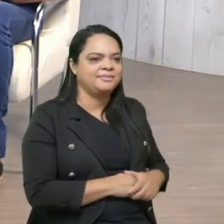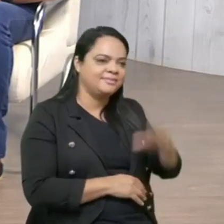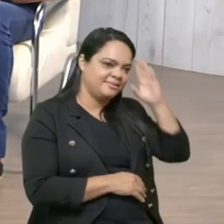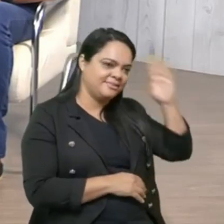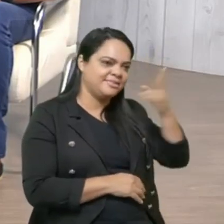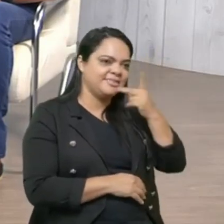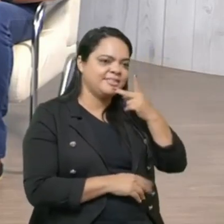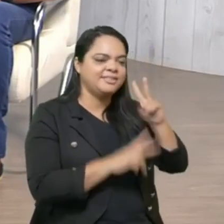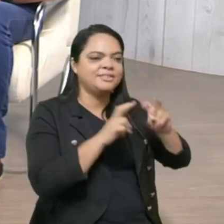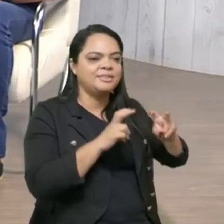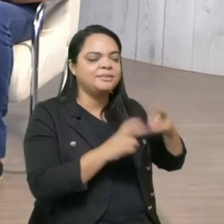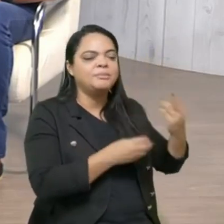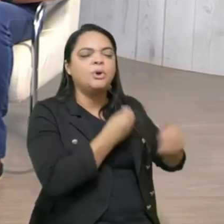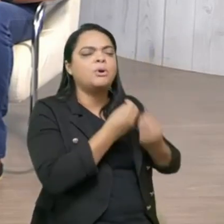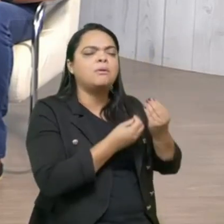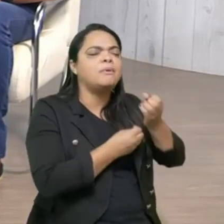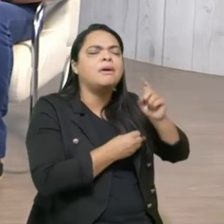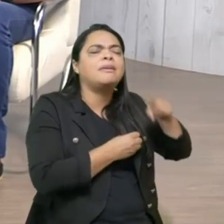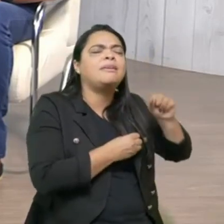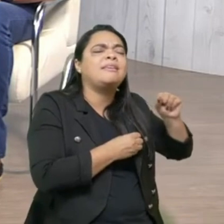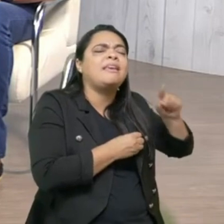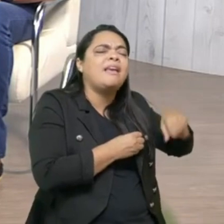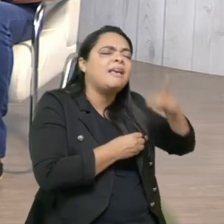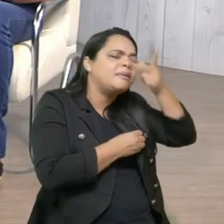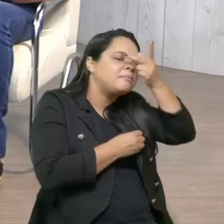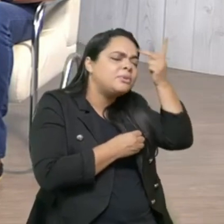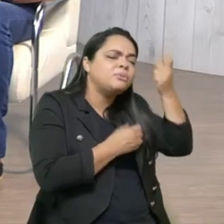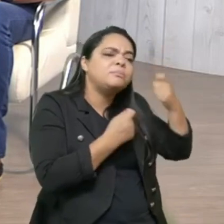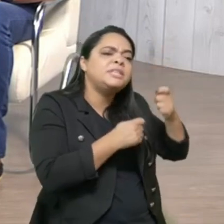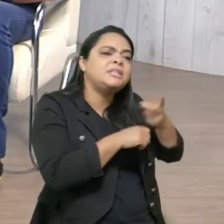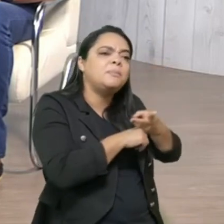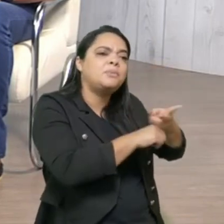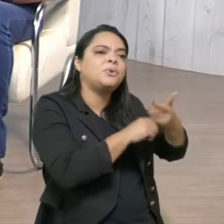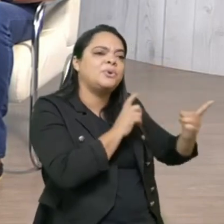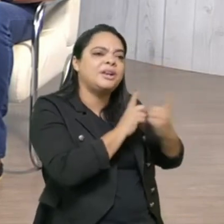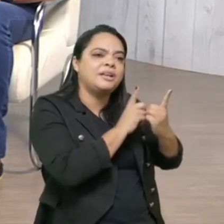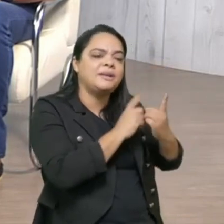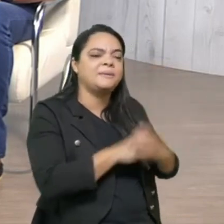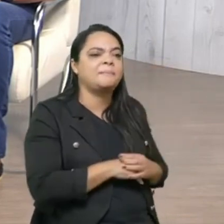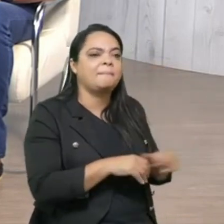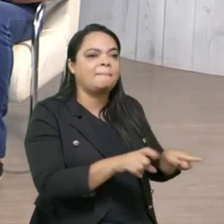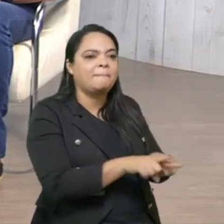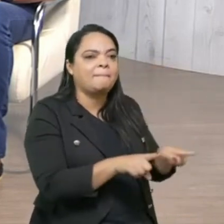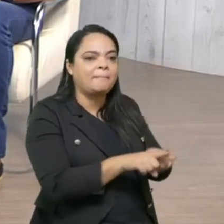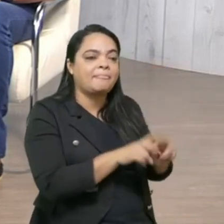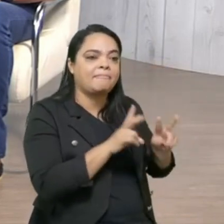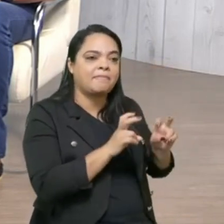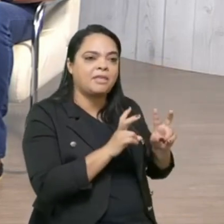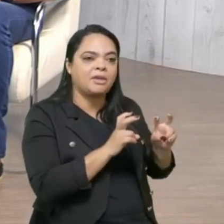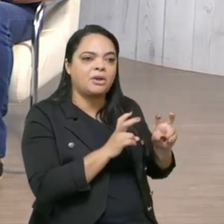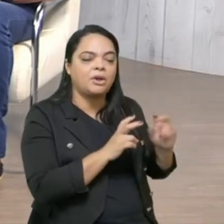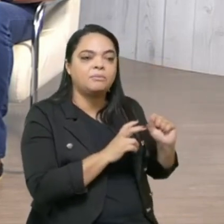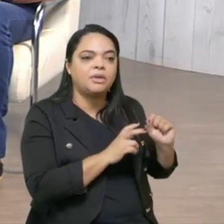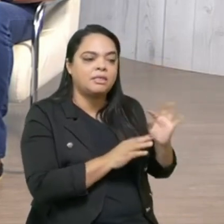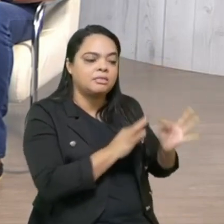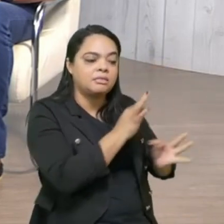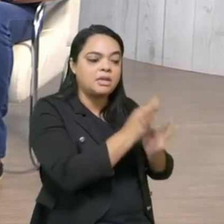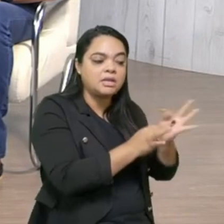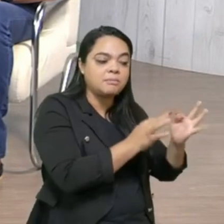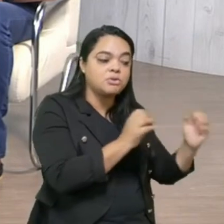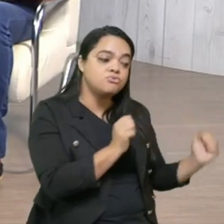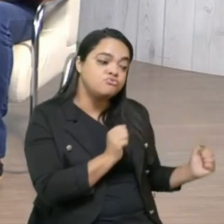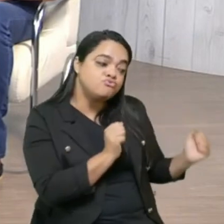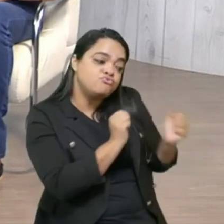das indicações, né, quem deve procurar esse atendimento, né, e quando, e também a questão de aliar esse tratamento